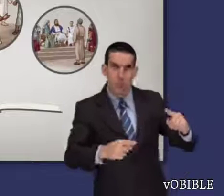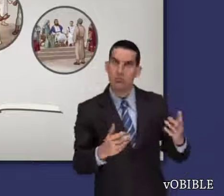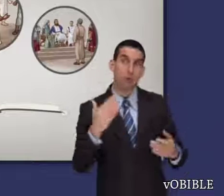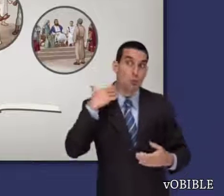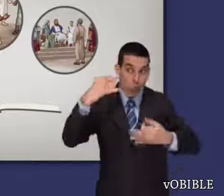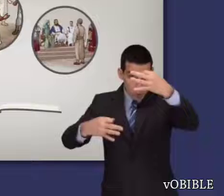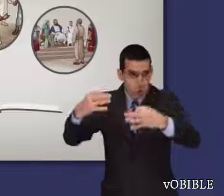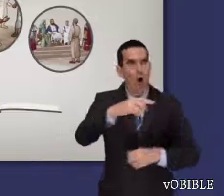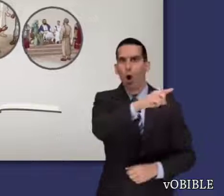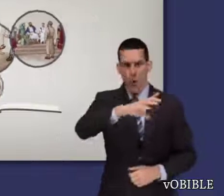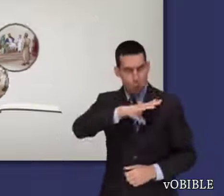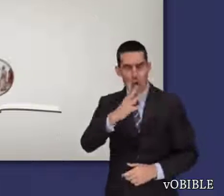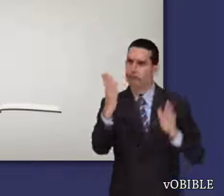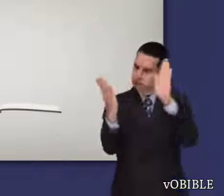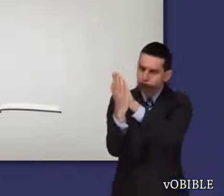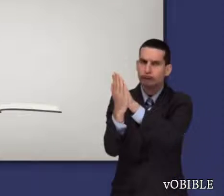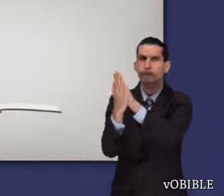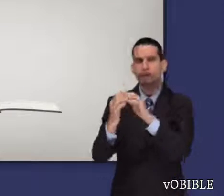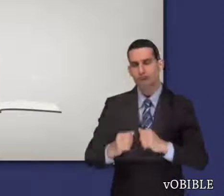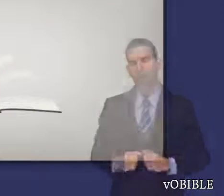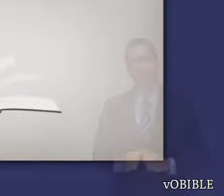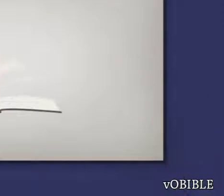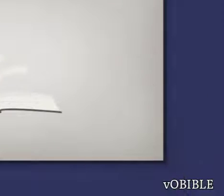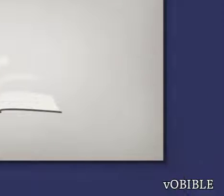as boas novas do reino de Deus.